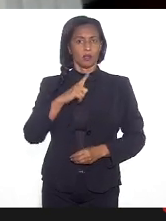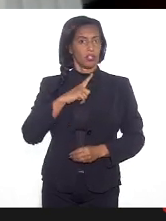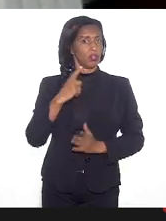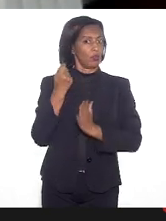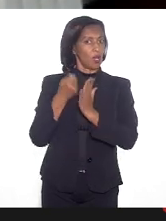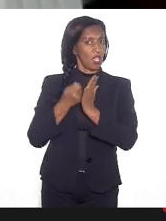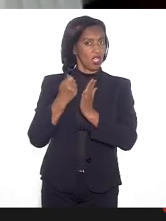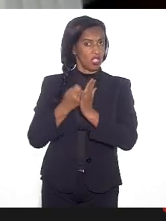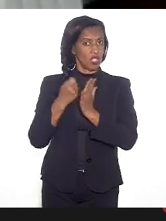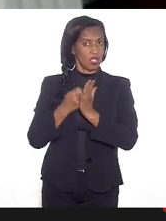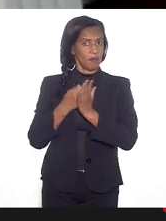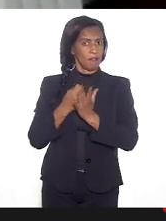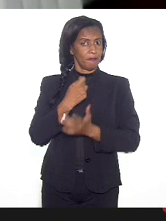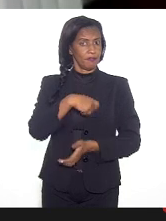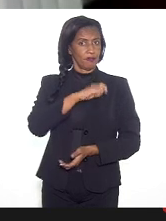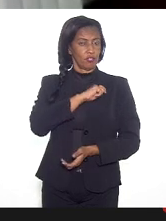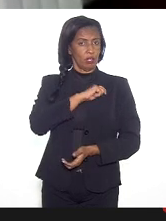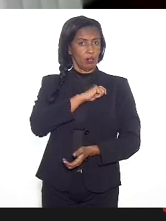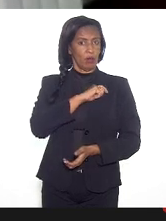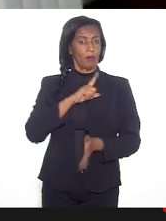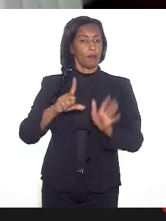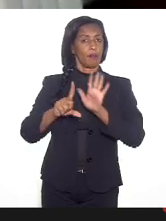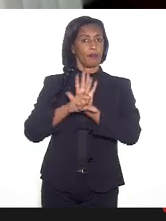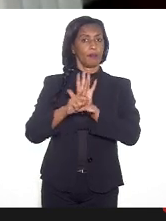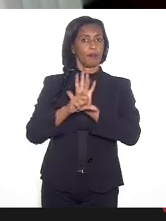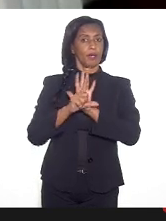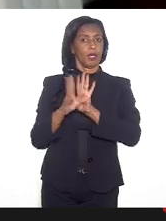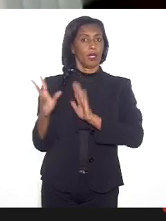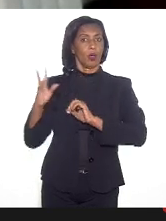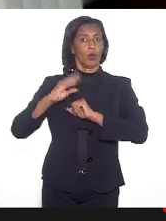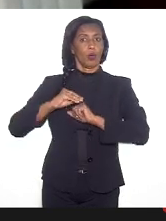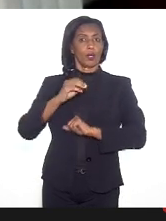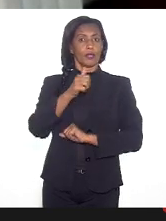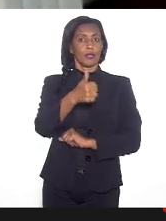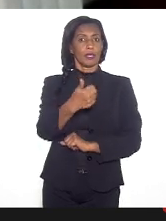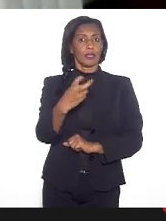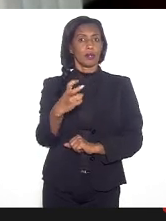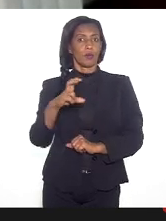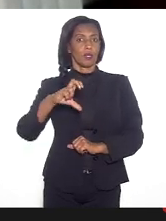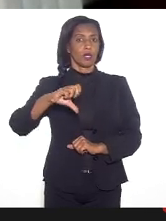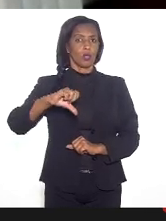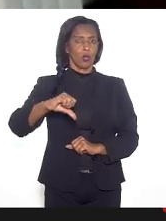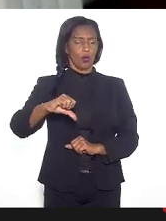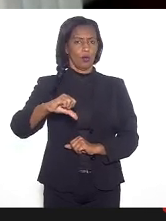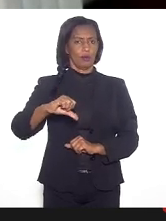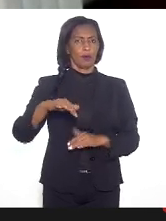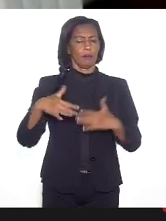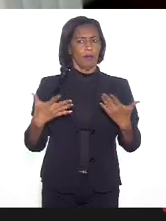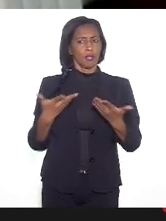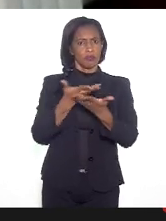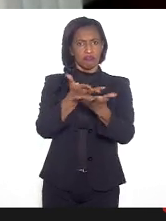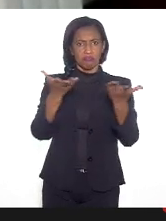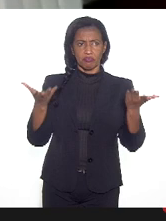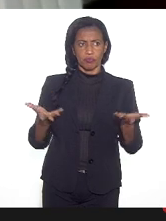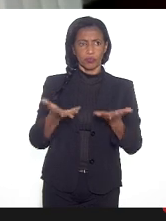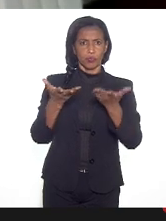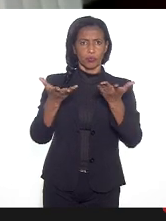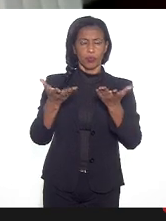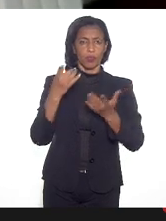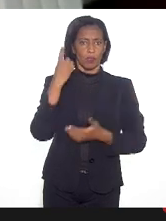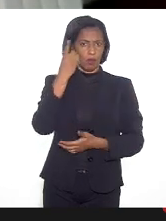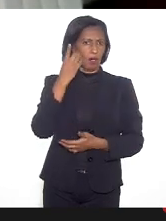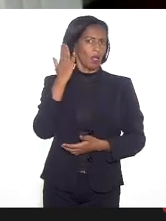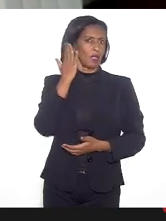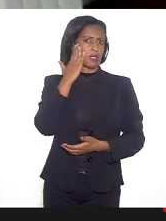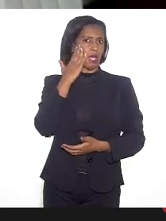regime de recuperação fiscal pela Lei Complementar 159. Mas, como vossas excelências sabem, foi editada